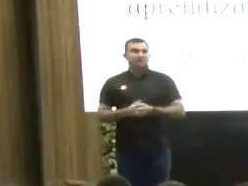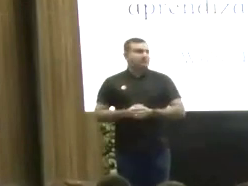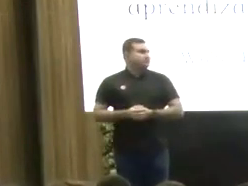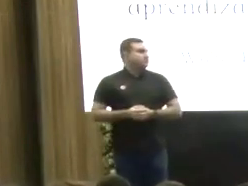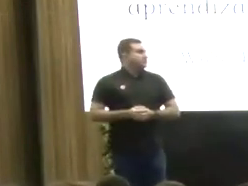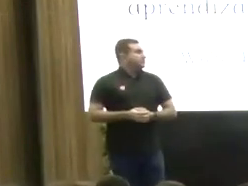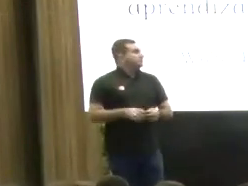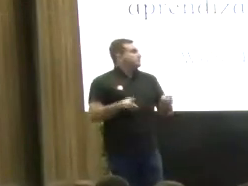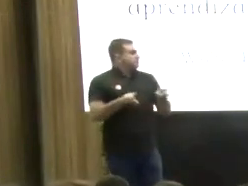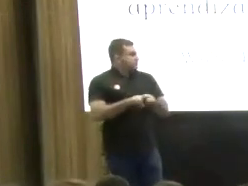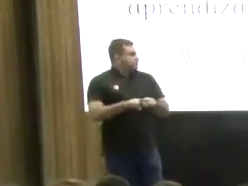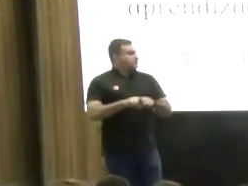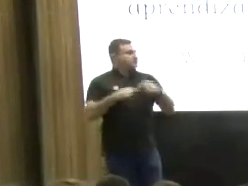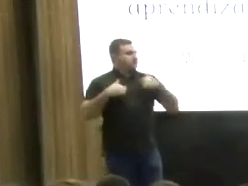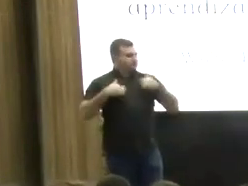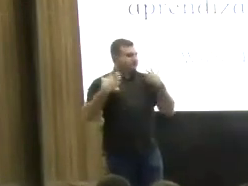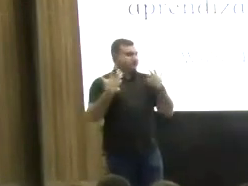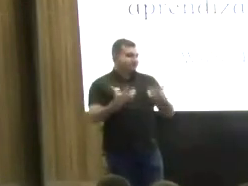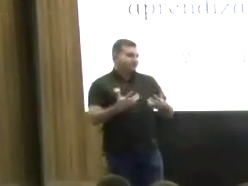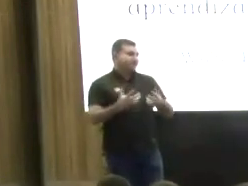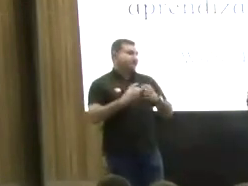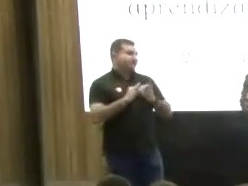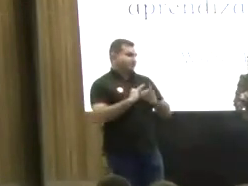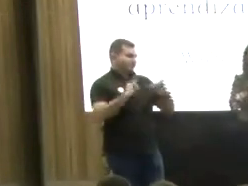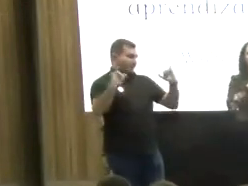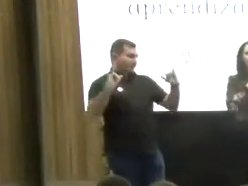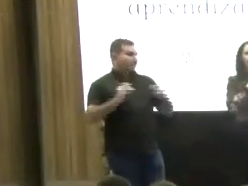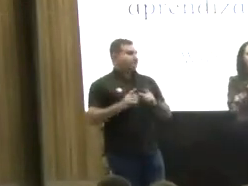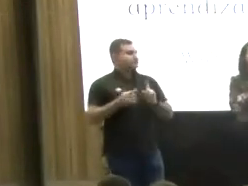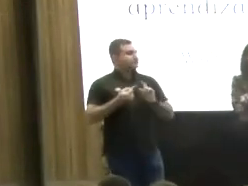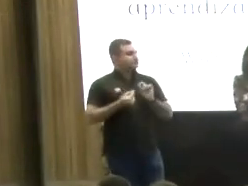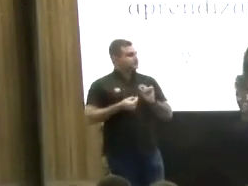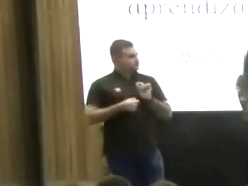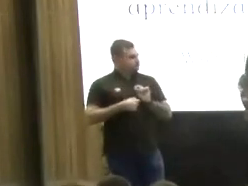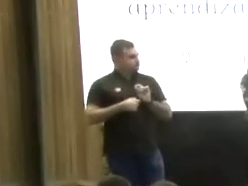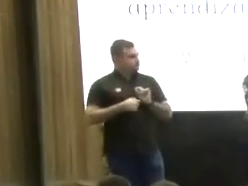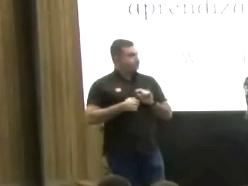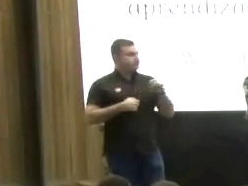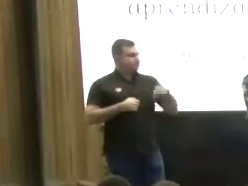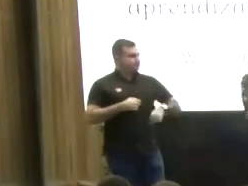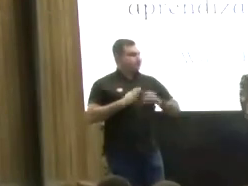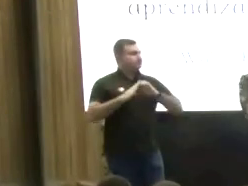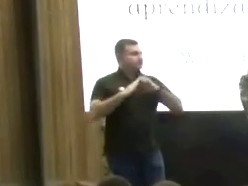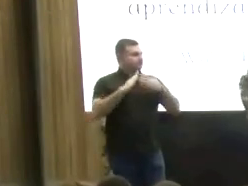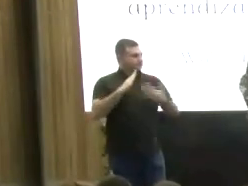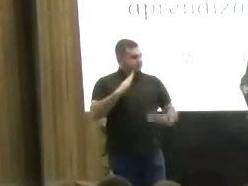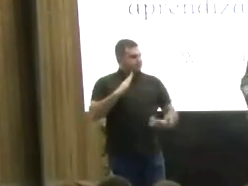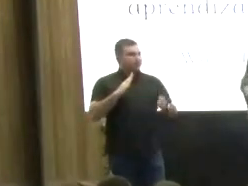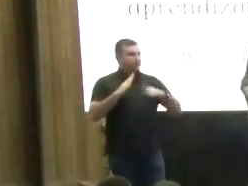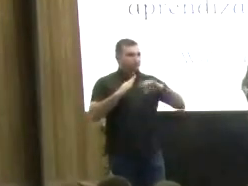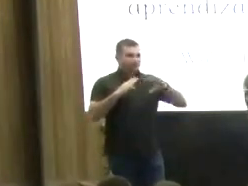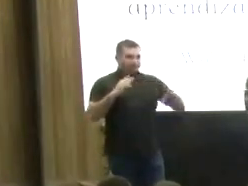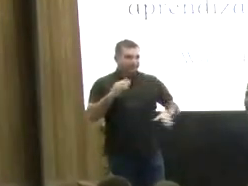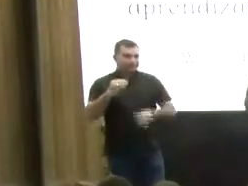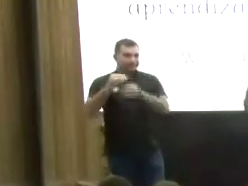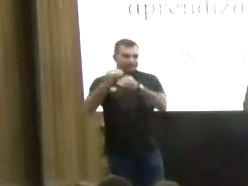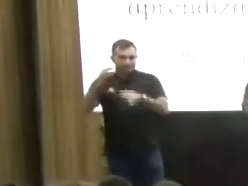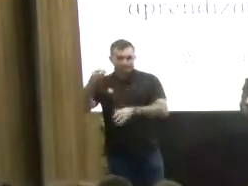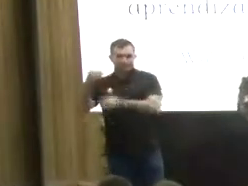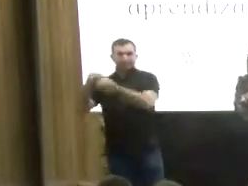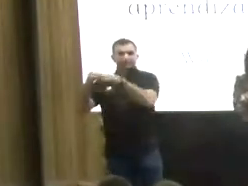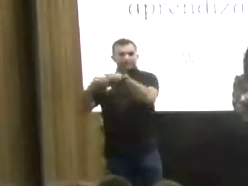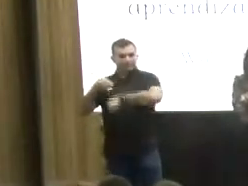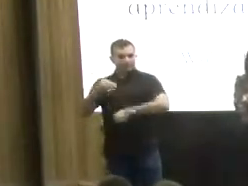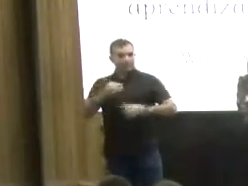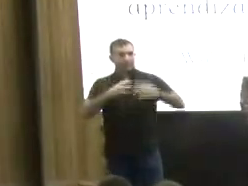queria também deixar muito demarcado, né, o quanto esse evento soma, né, para o